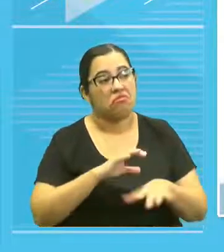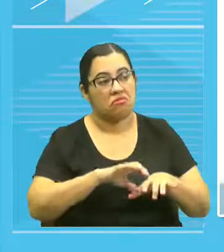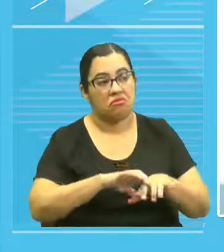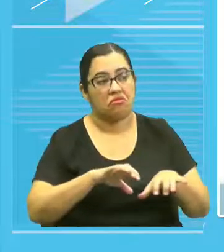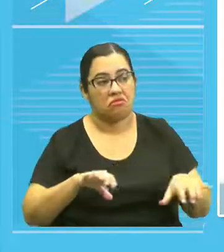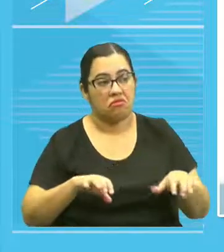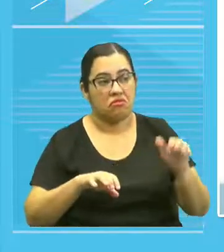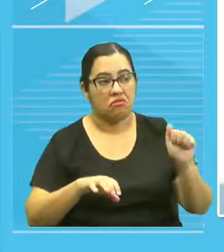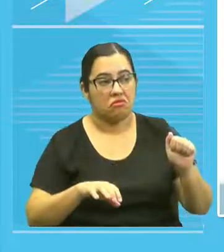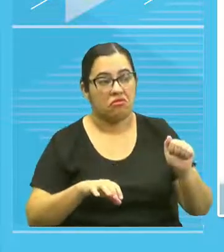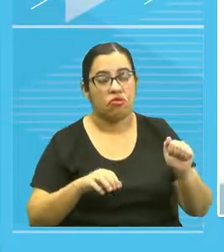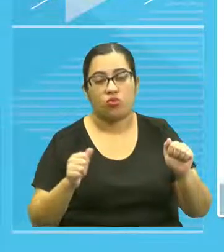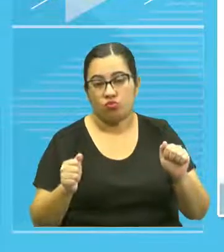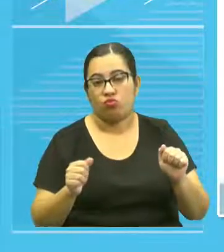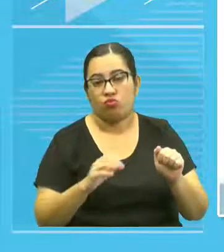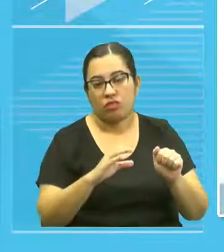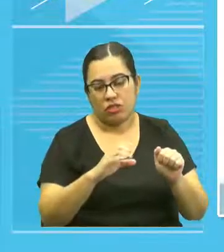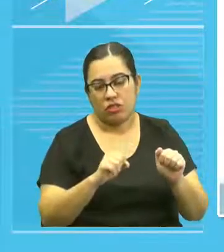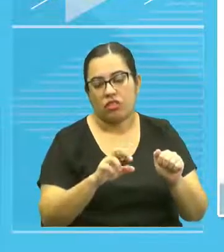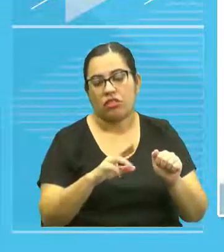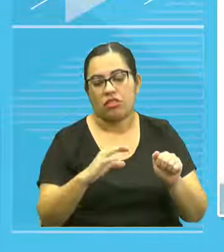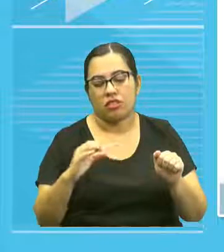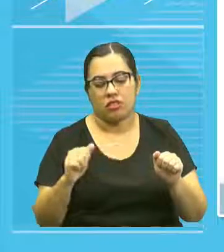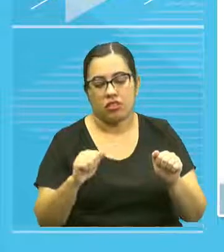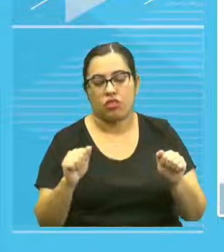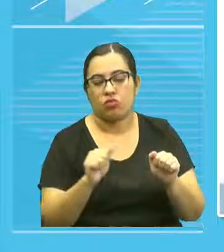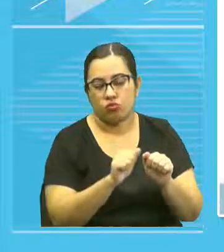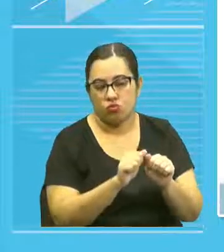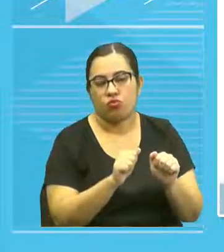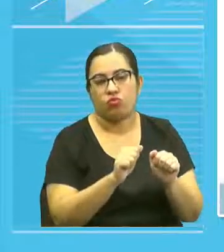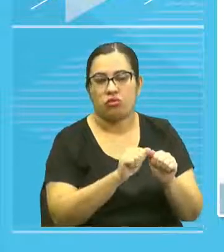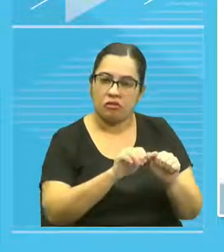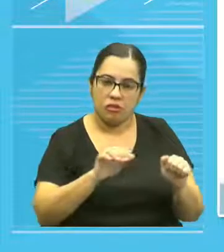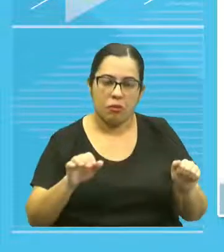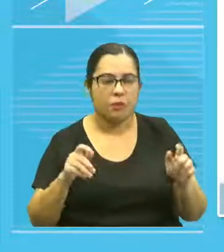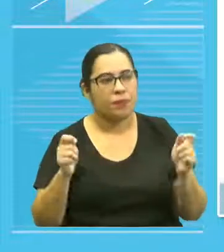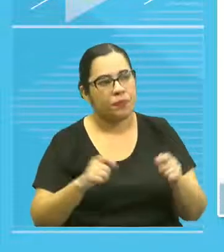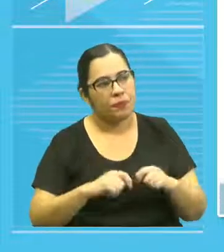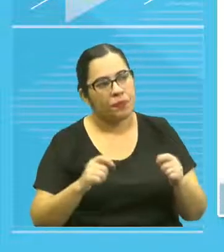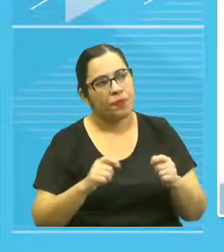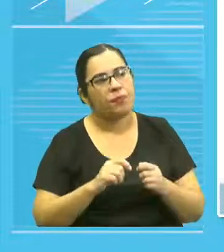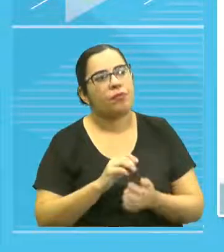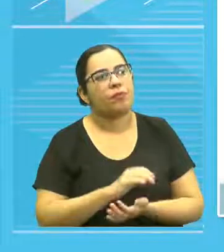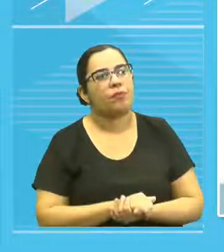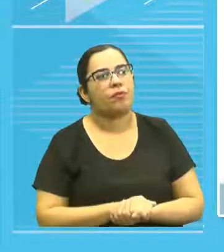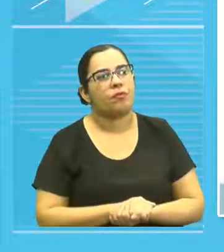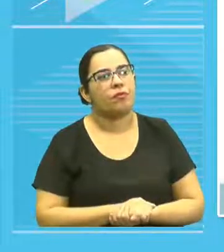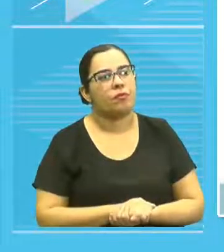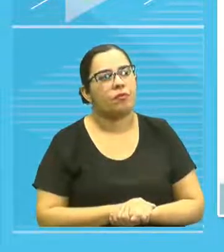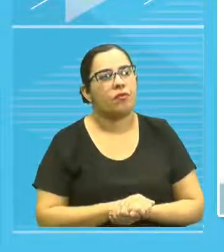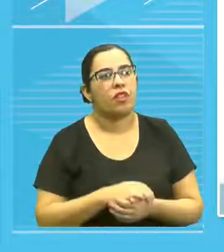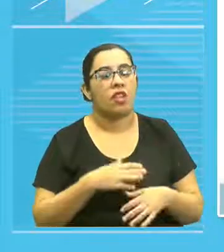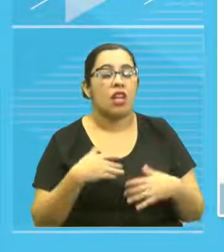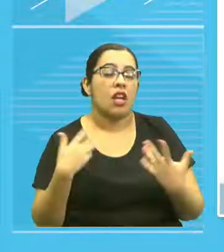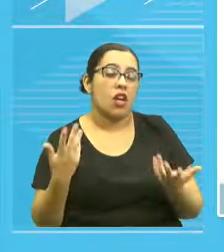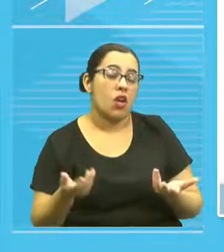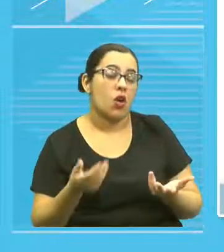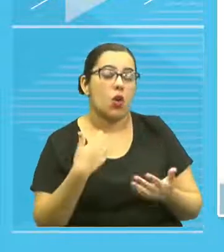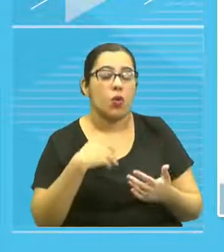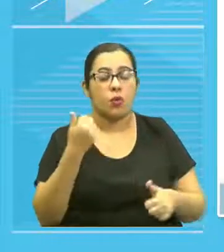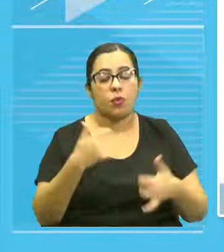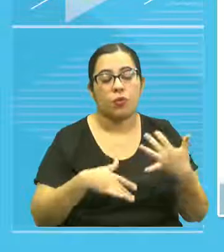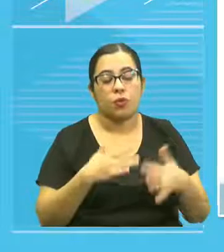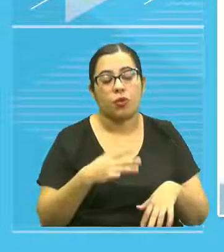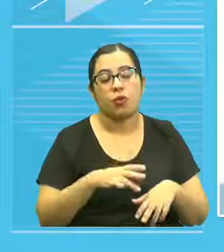o acerca junto e o acerto aproximação não é o acerca de é sobre estou falando acerca